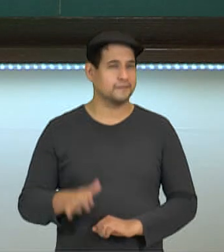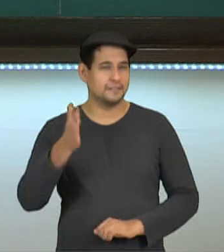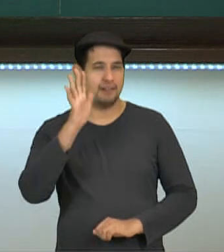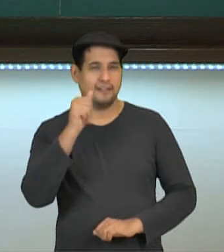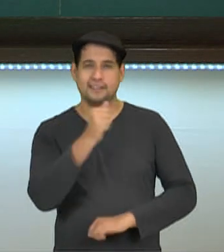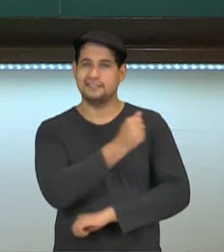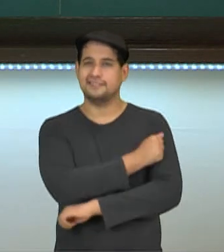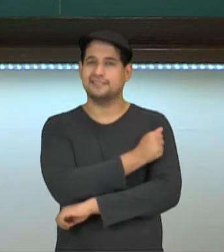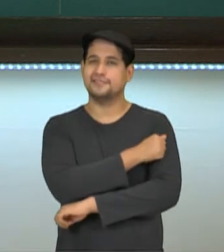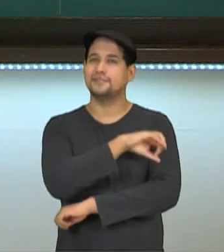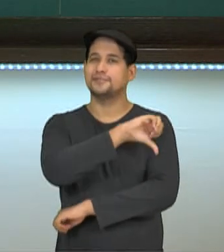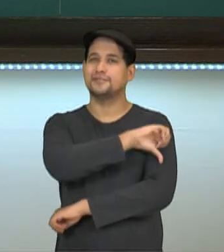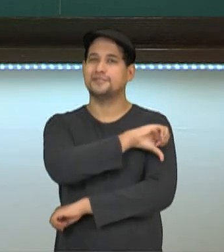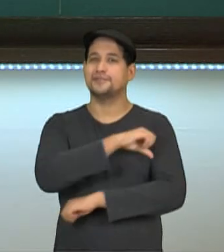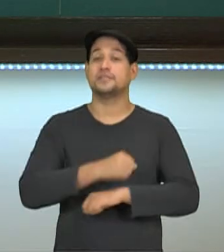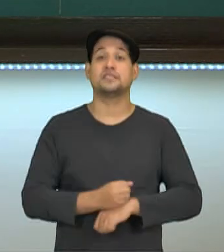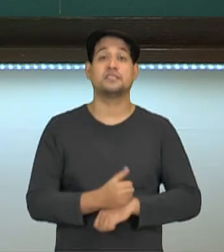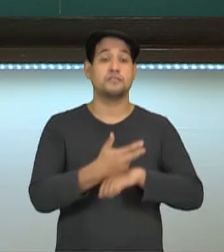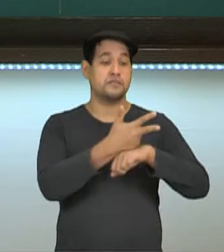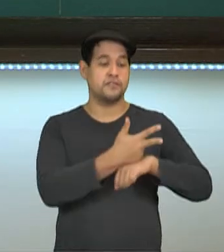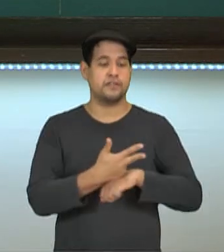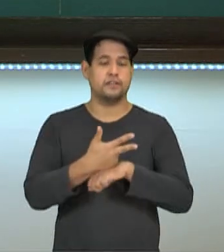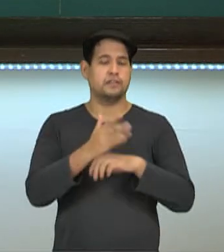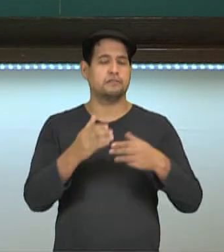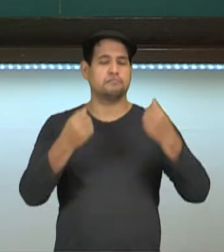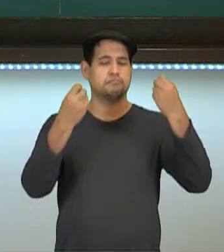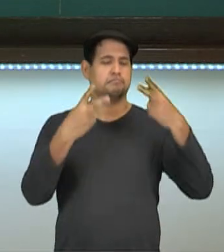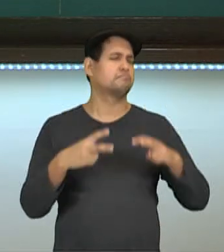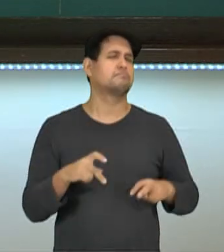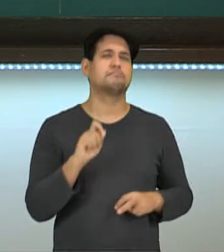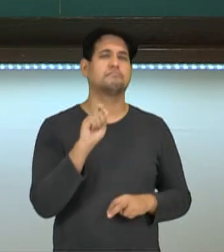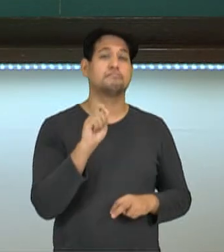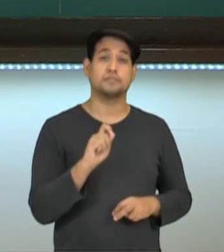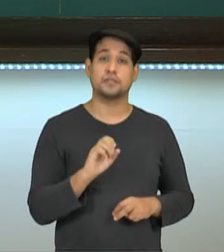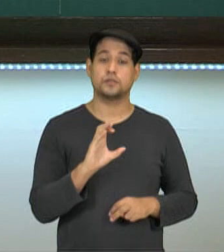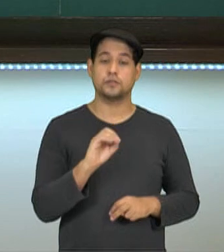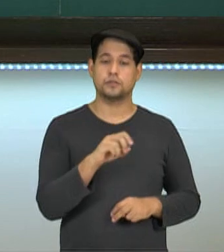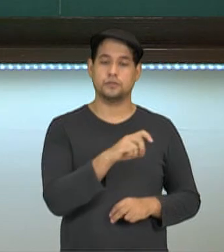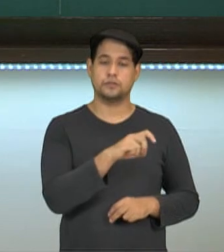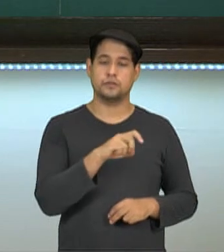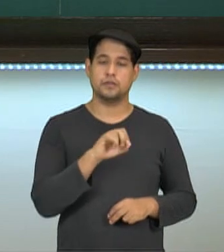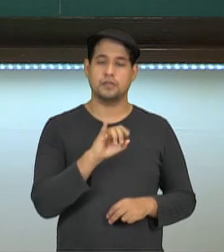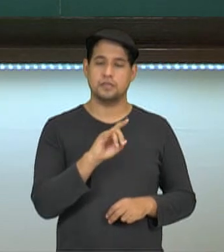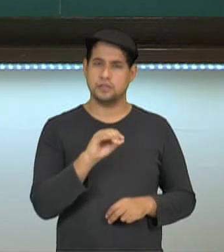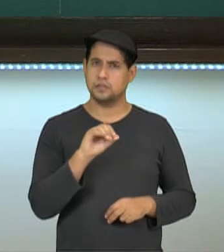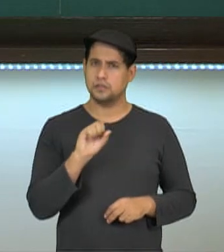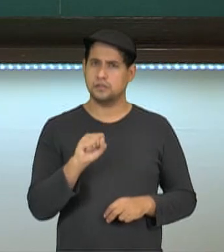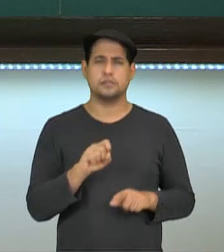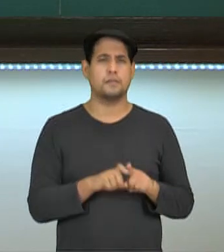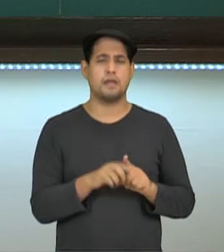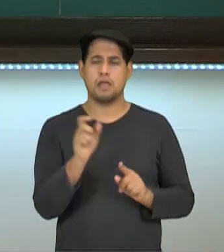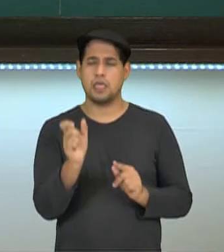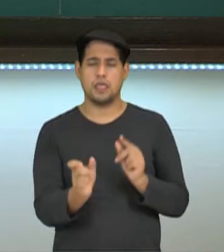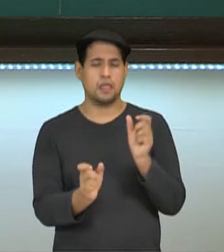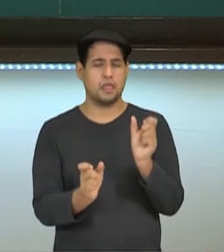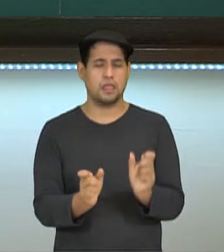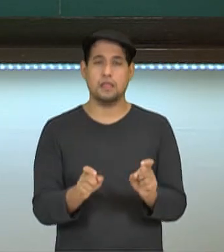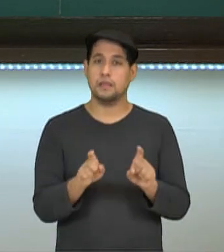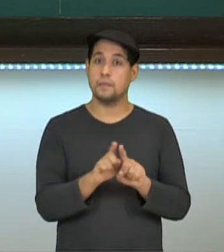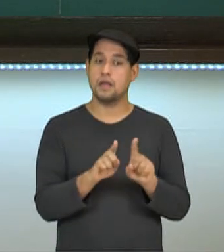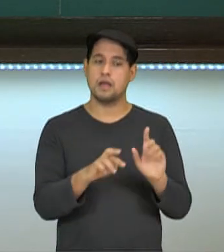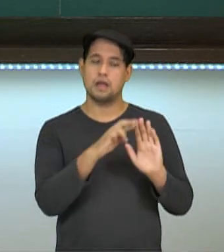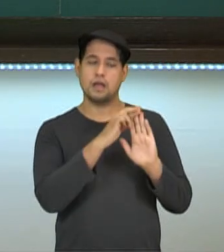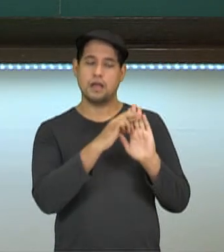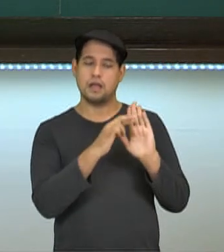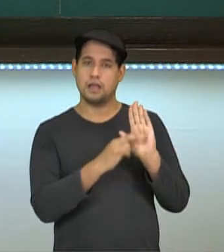Olá, estudantes do nono ano! Neste vídeo nós falaremos sobre os óxidos, sobre as características e as regras